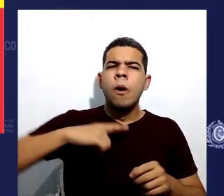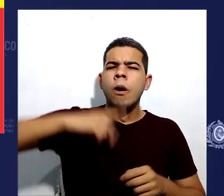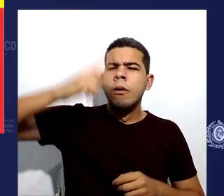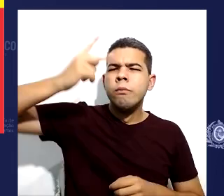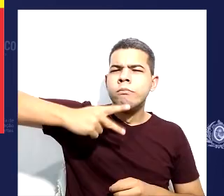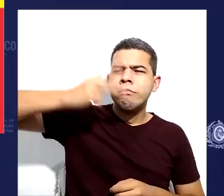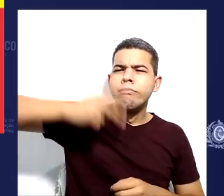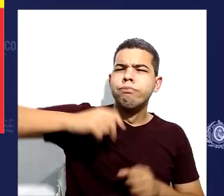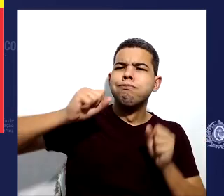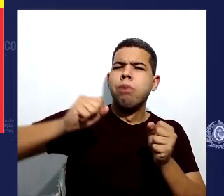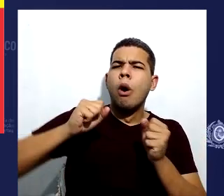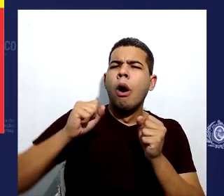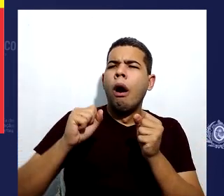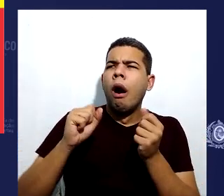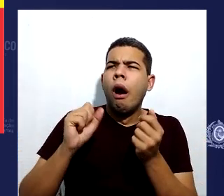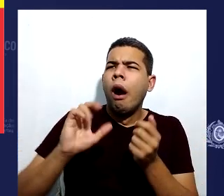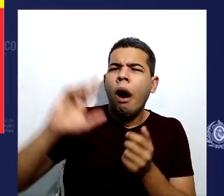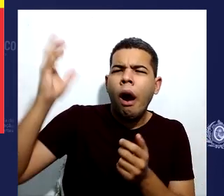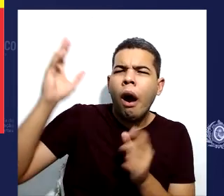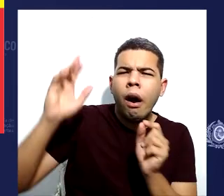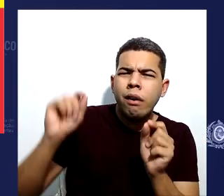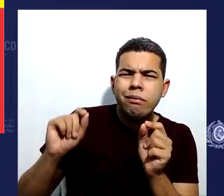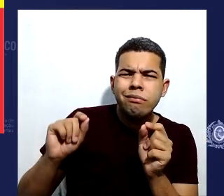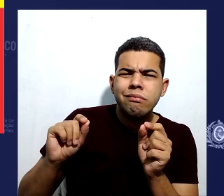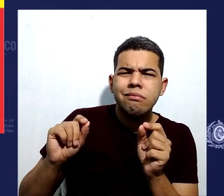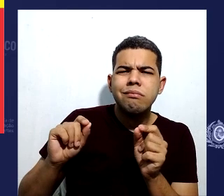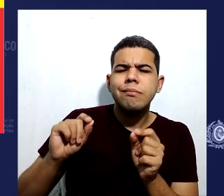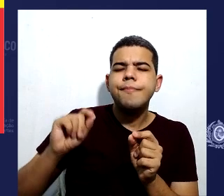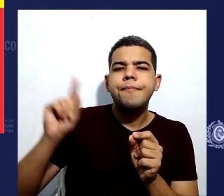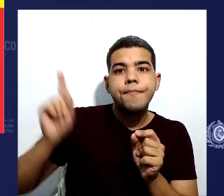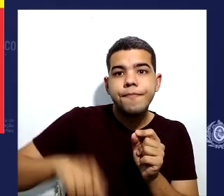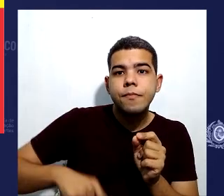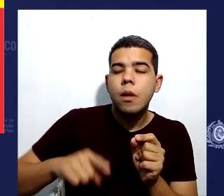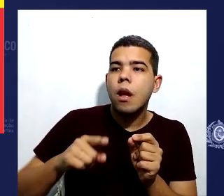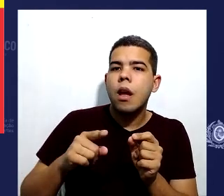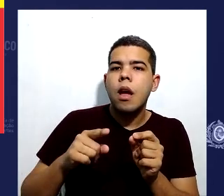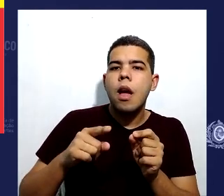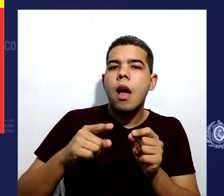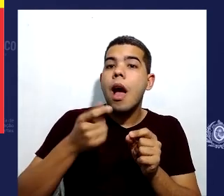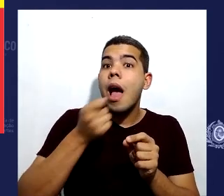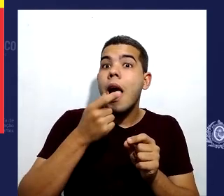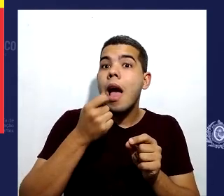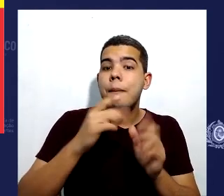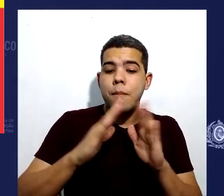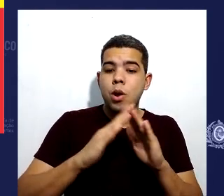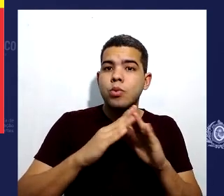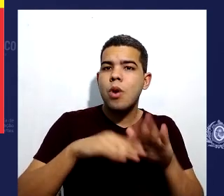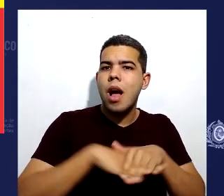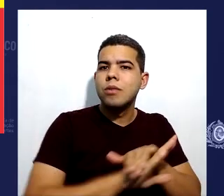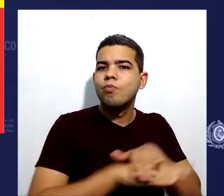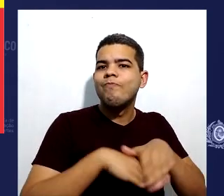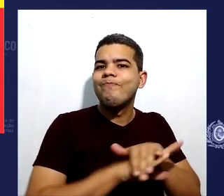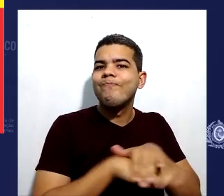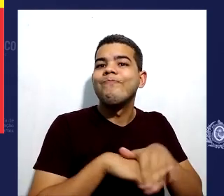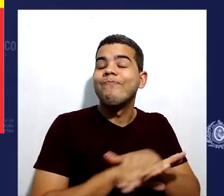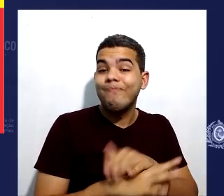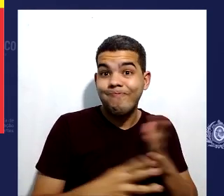o de acumular remédio em casa. Essa prática ela pode levar a alguns problemas graves,